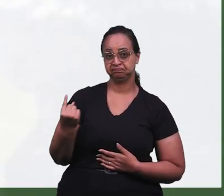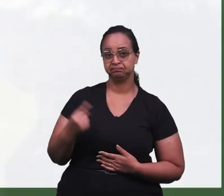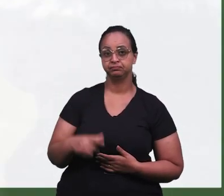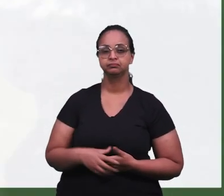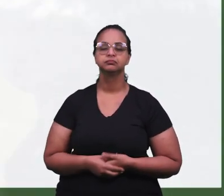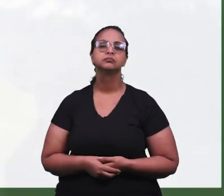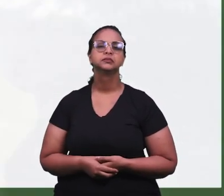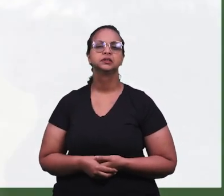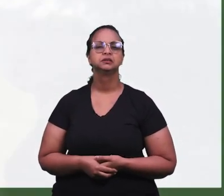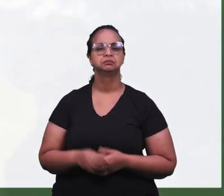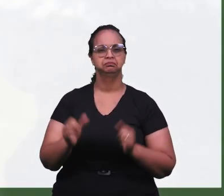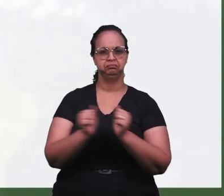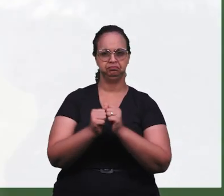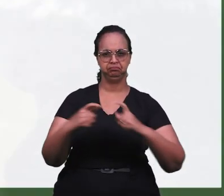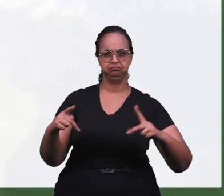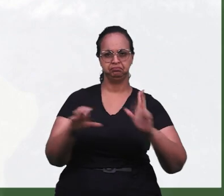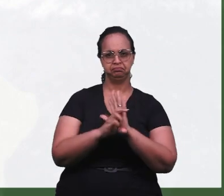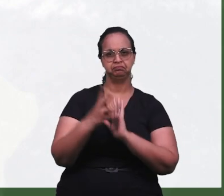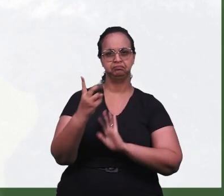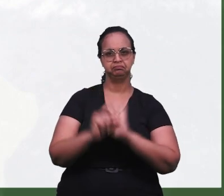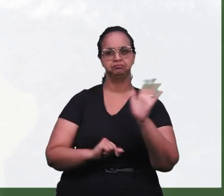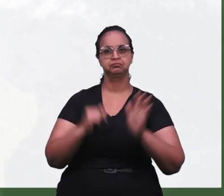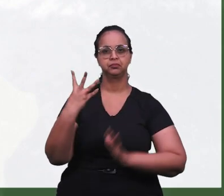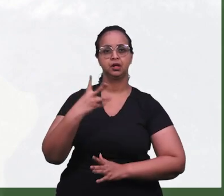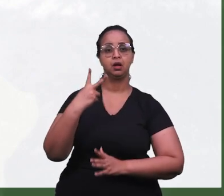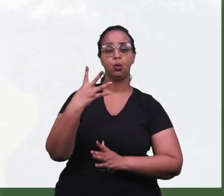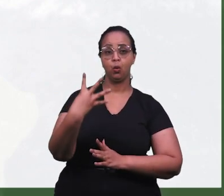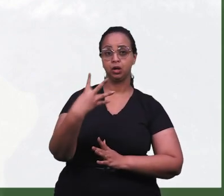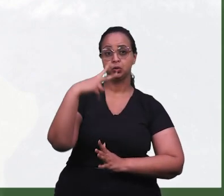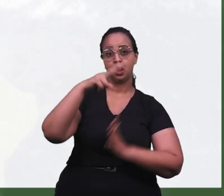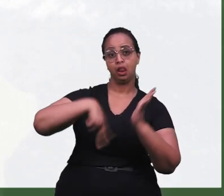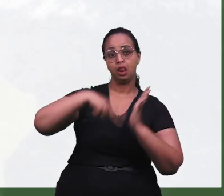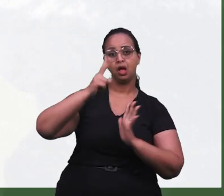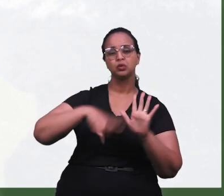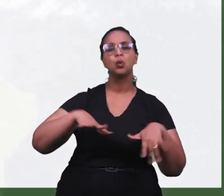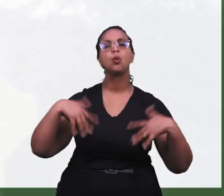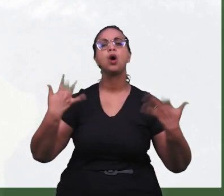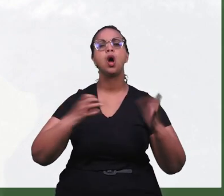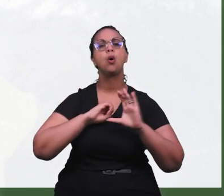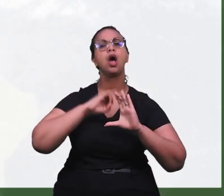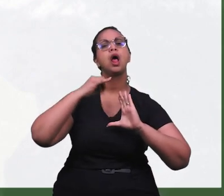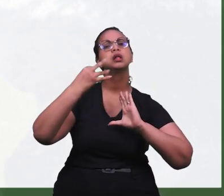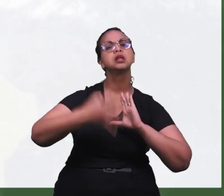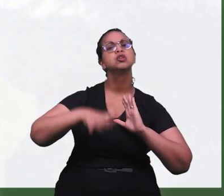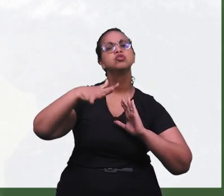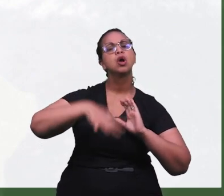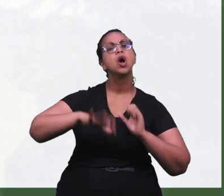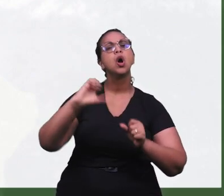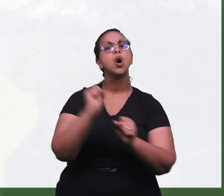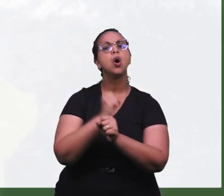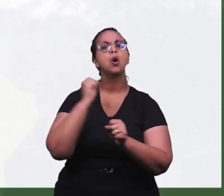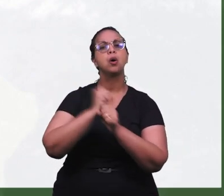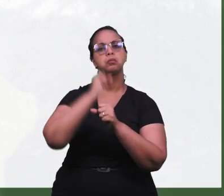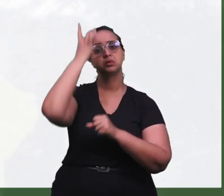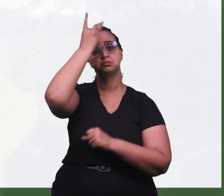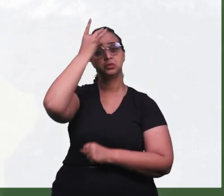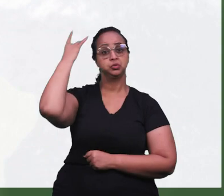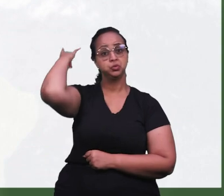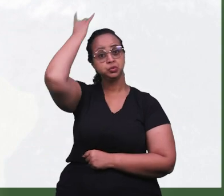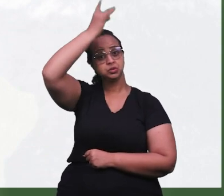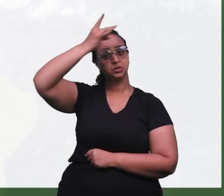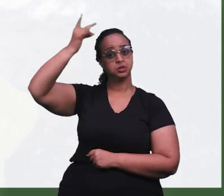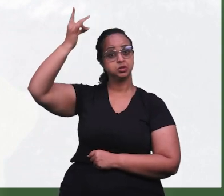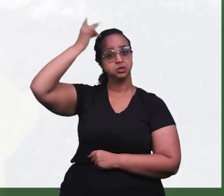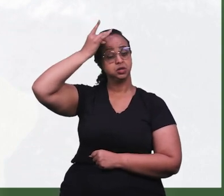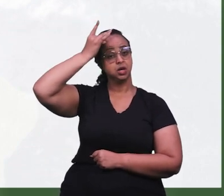diz assim: lendo Apocalipse capítulo 3, verso 4, cite algumas características da obra do Espírito Santo em nossos dias,